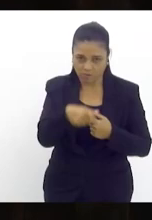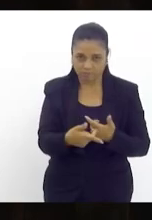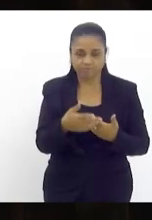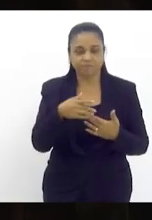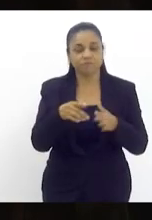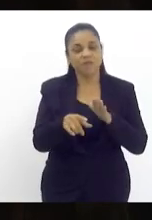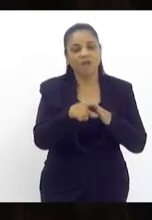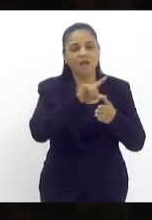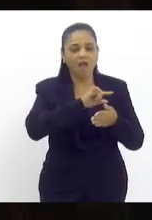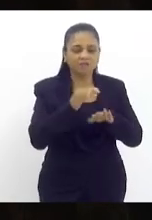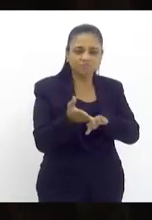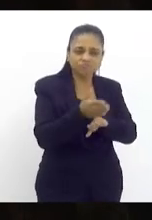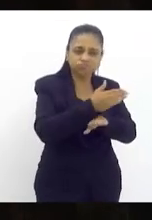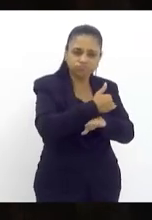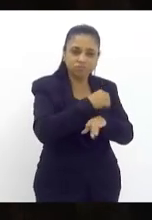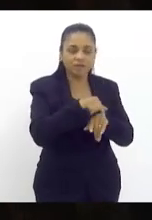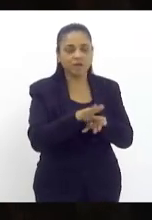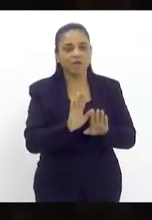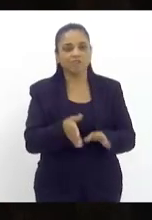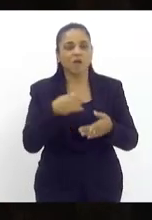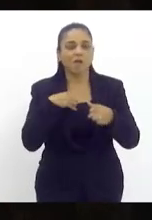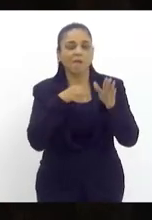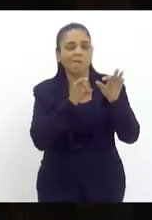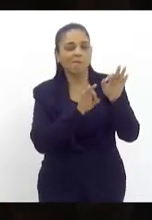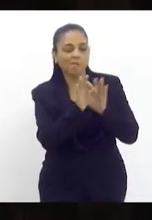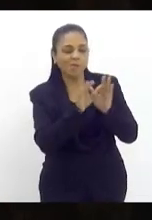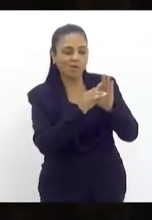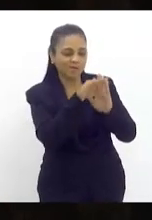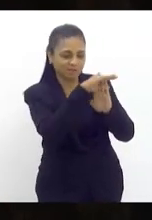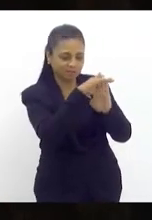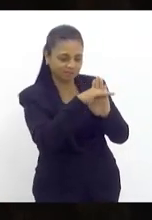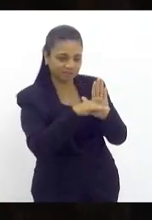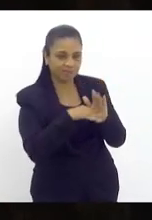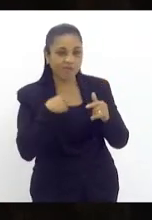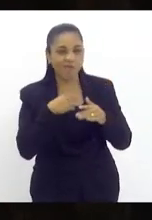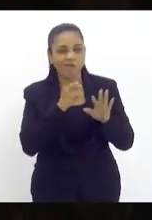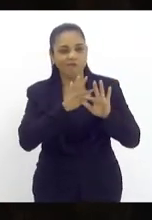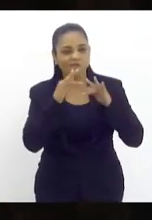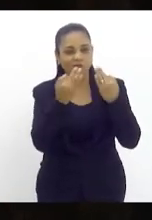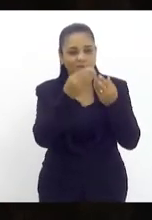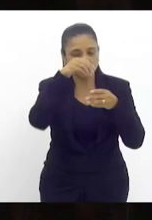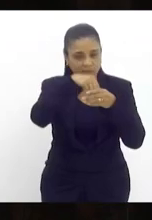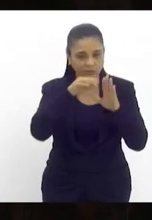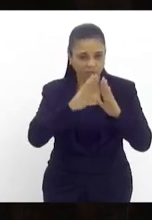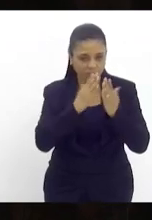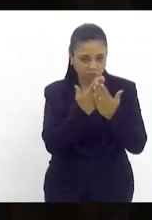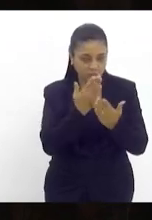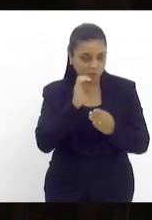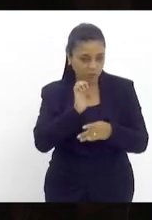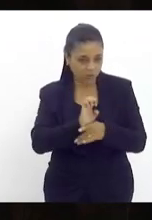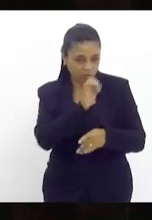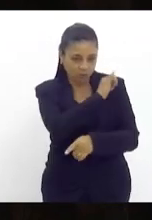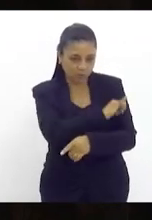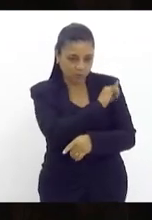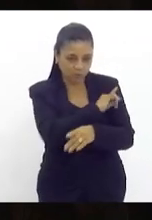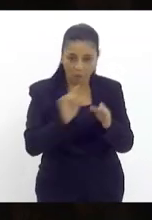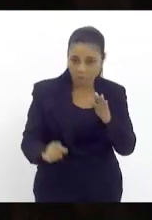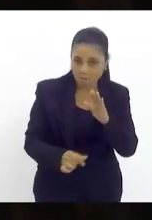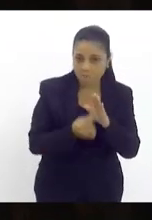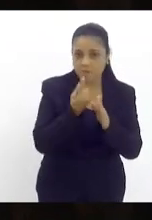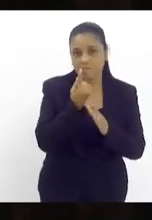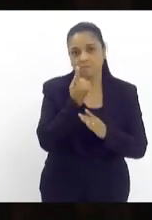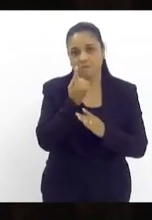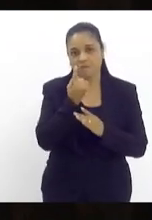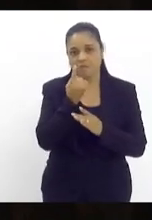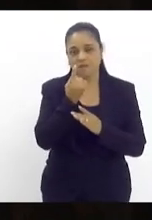falar da família na escola, que foi um programa nosso, e que o Rio de Janeiro, Estado, foi o pioneiro, né? Campus